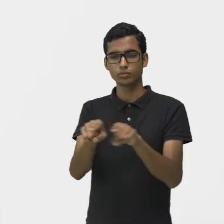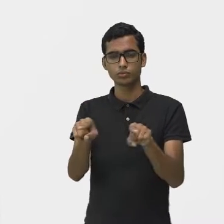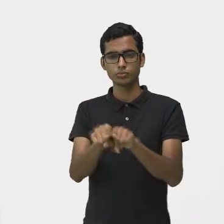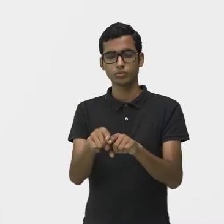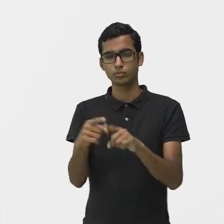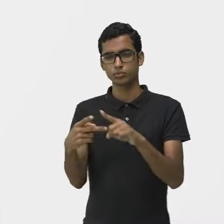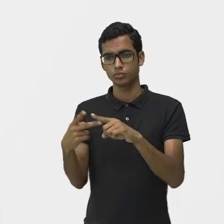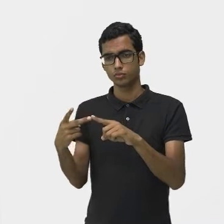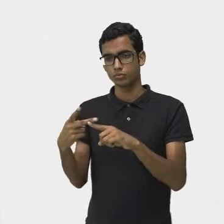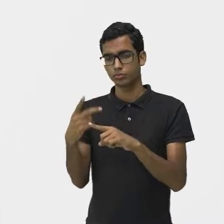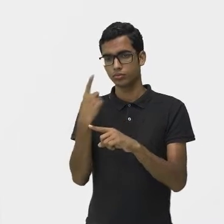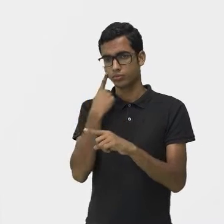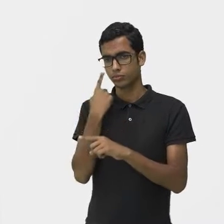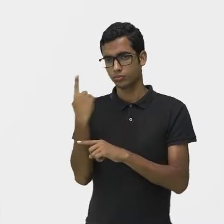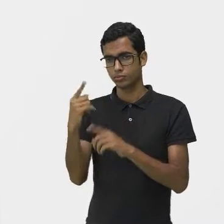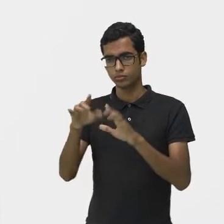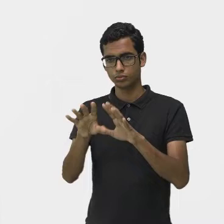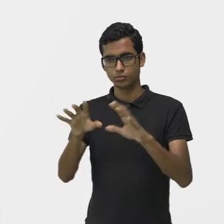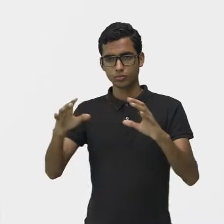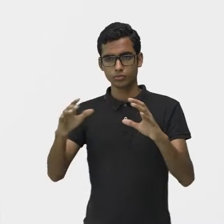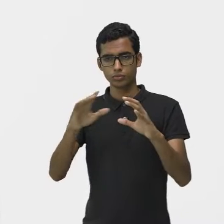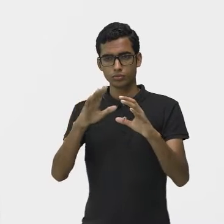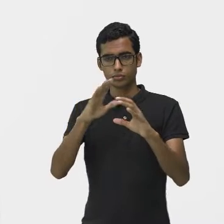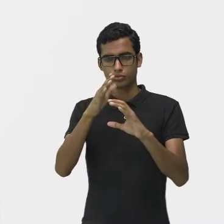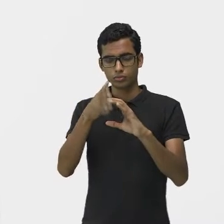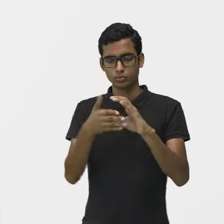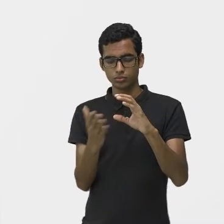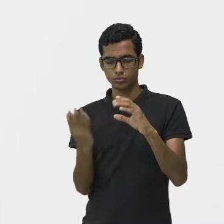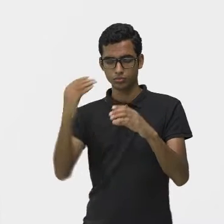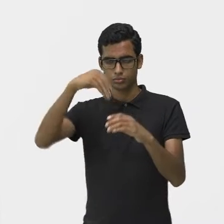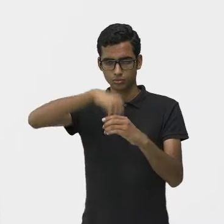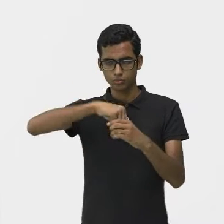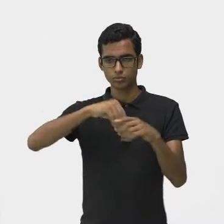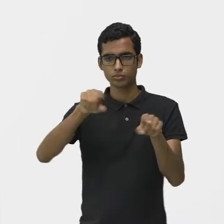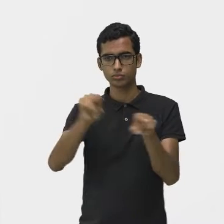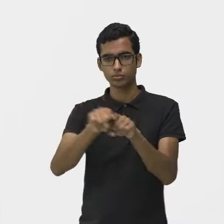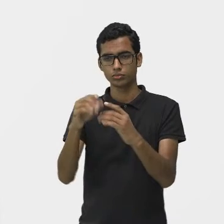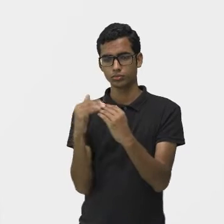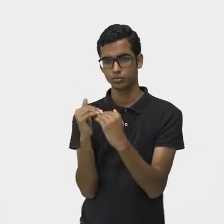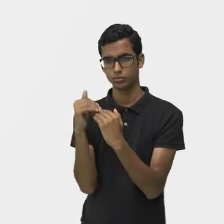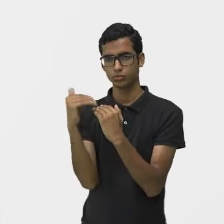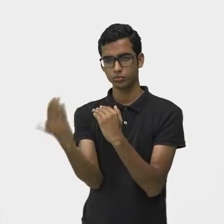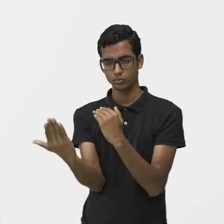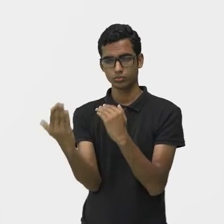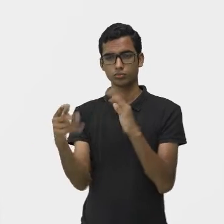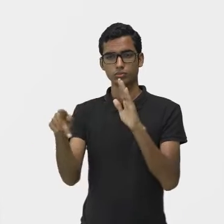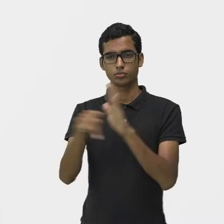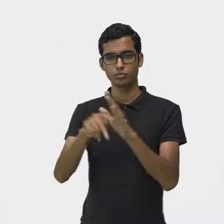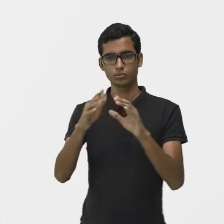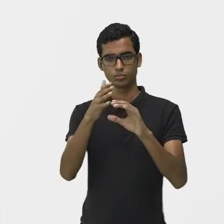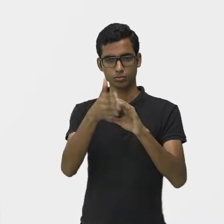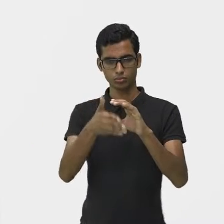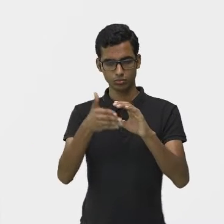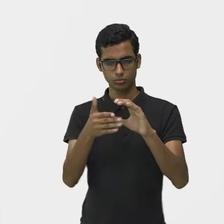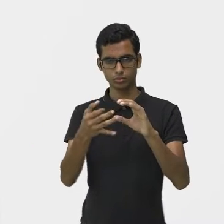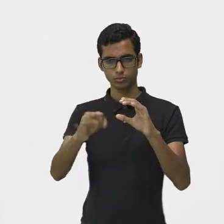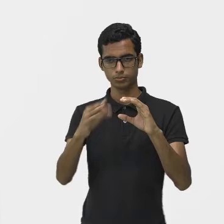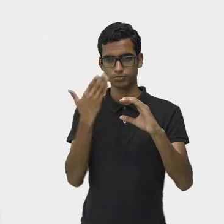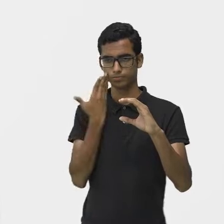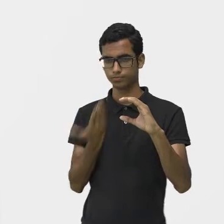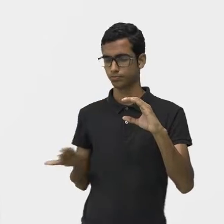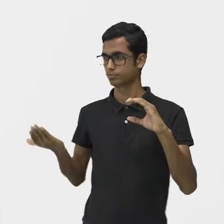duas faces dessa superfície. Temos a face interna e a face externa da superfície. E